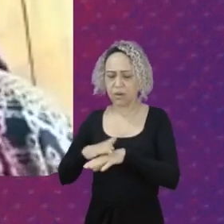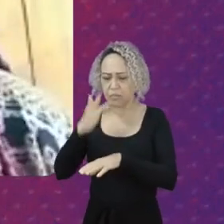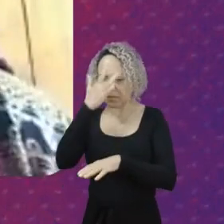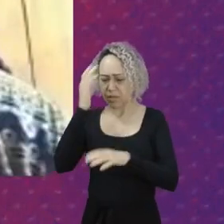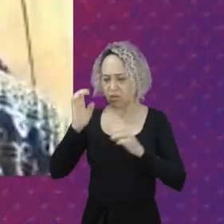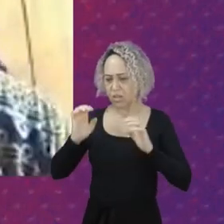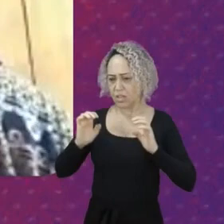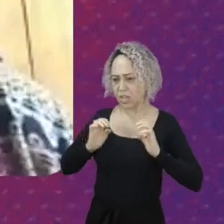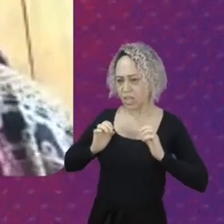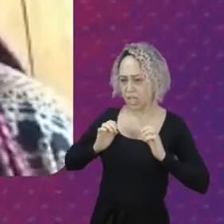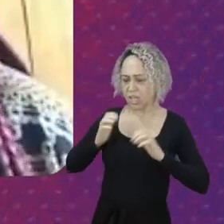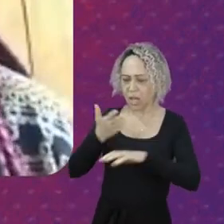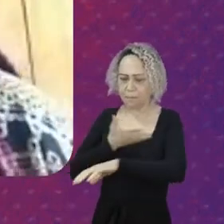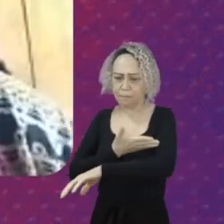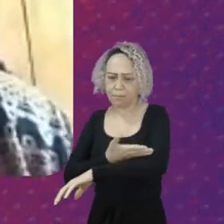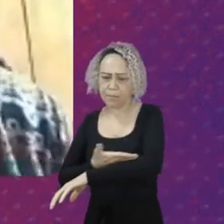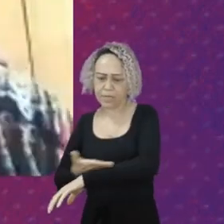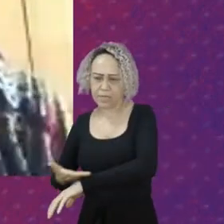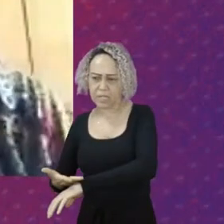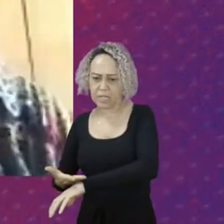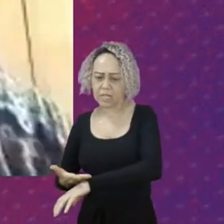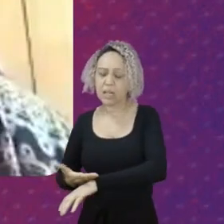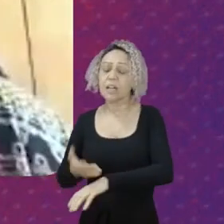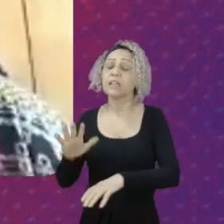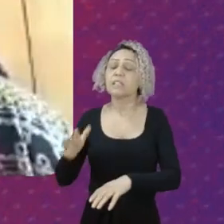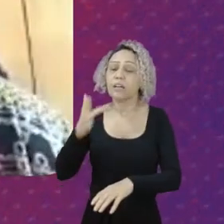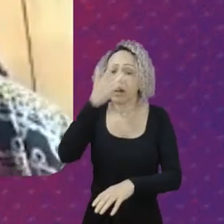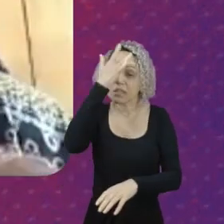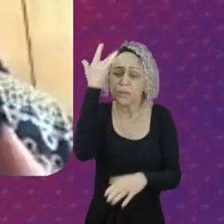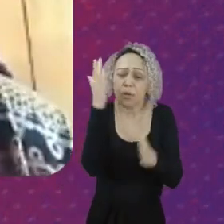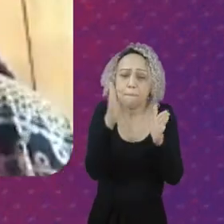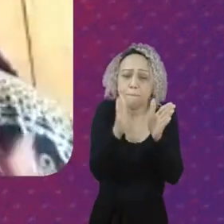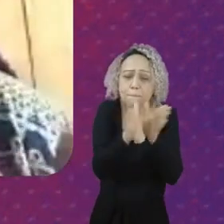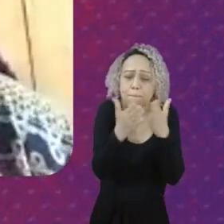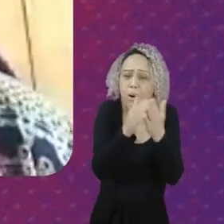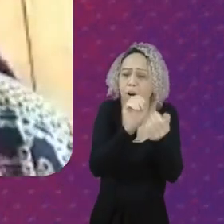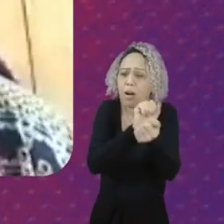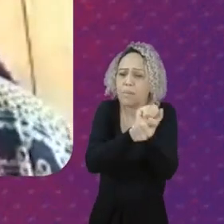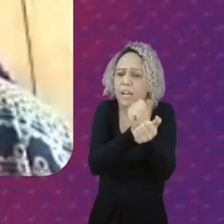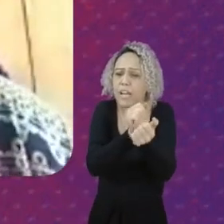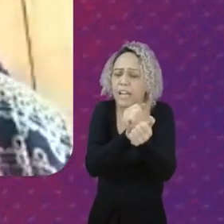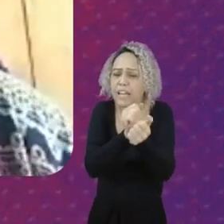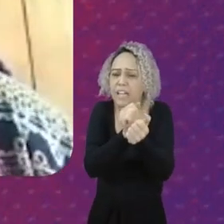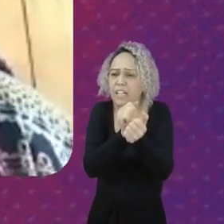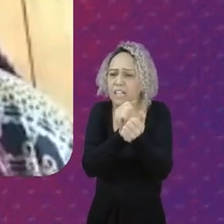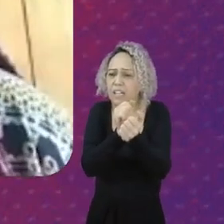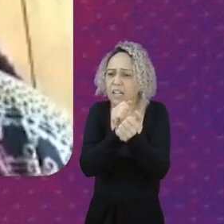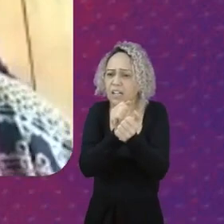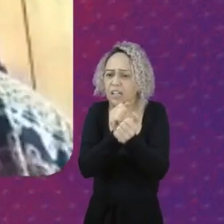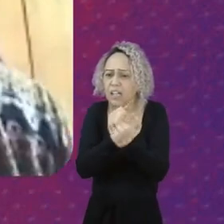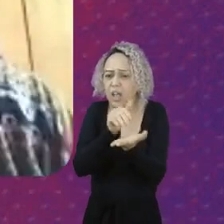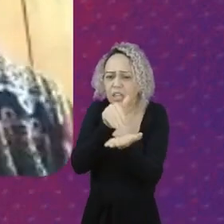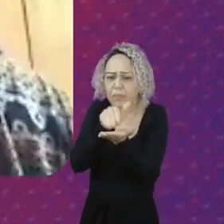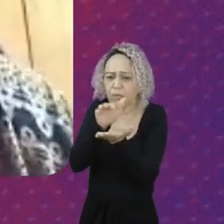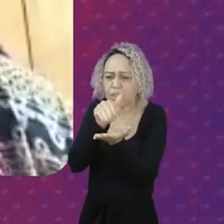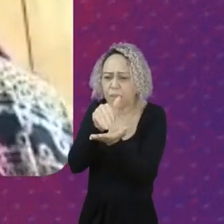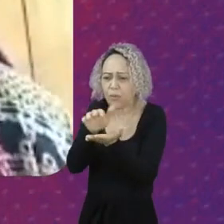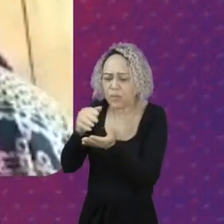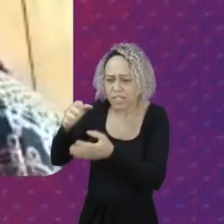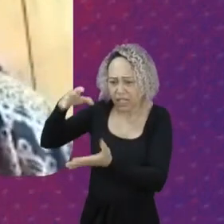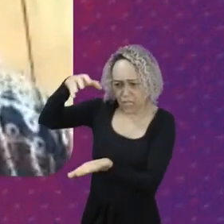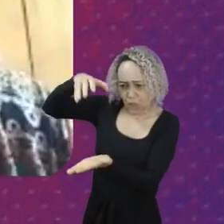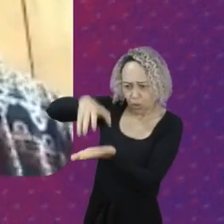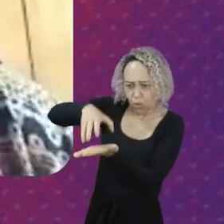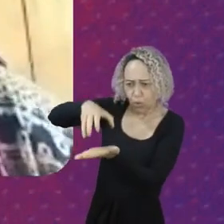para espaços longe da cidade, que vinha passando por uma série de processos de urbanização, de limpeza